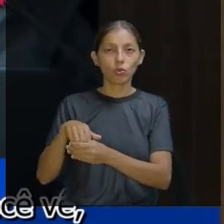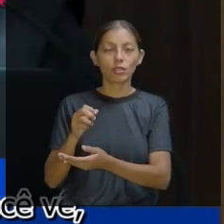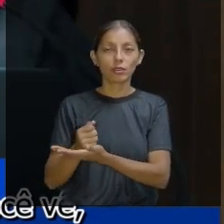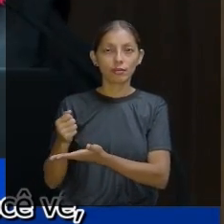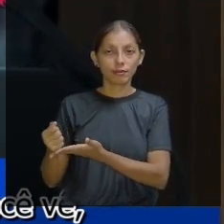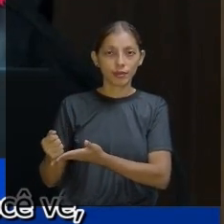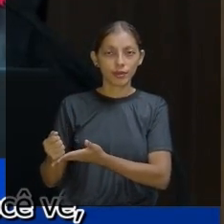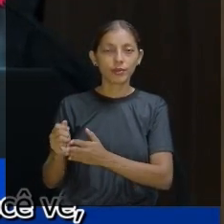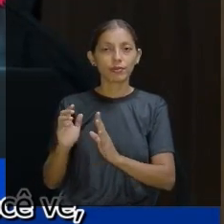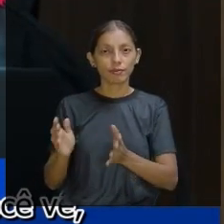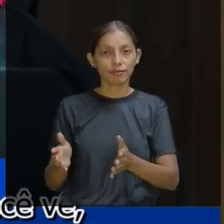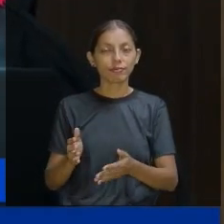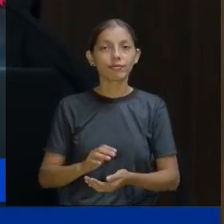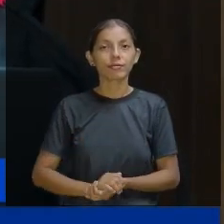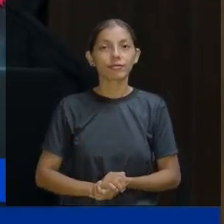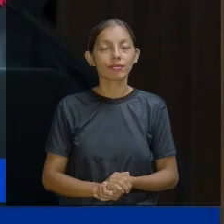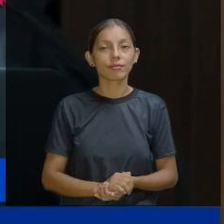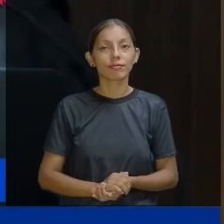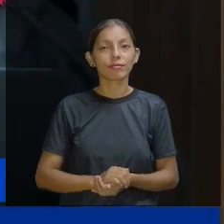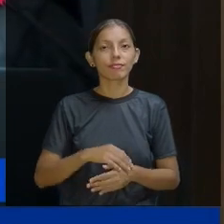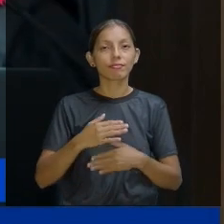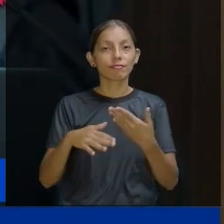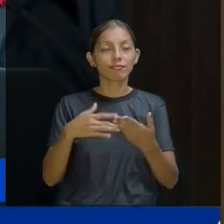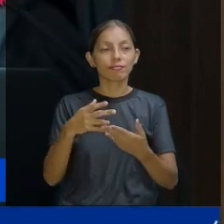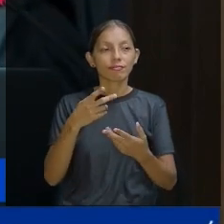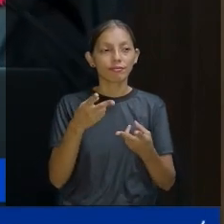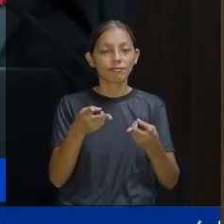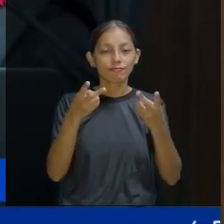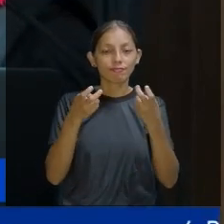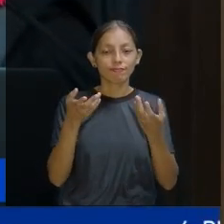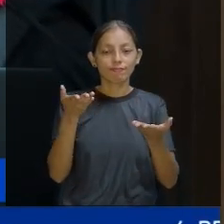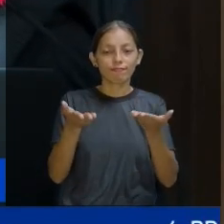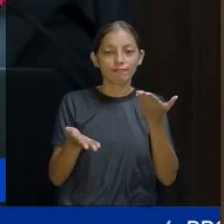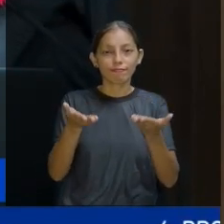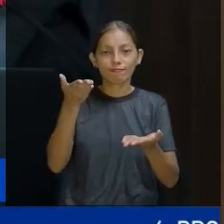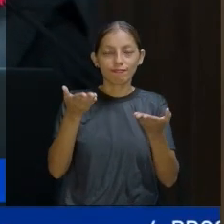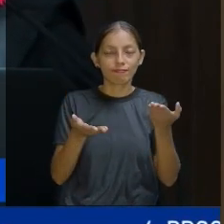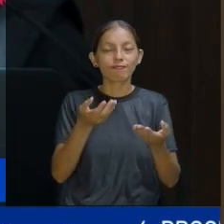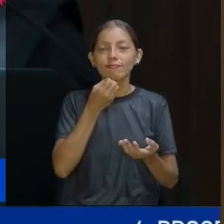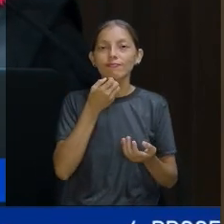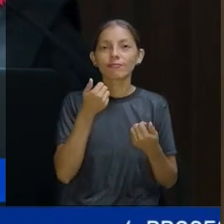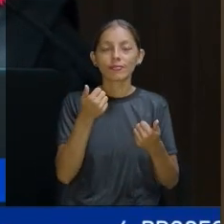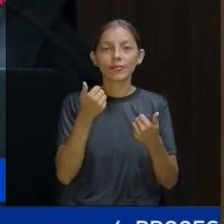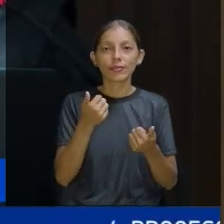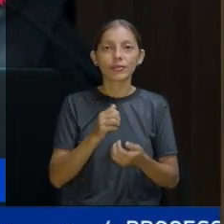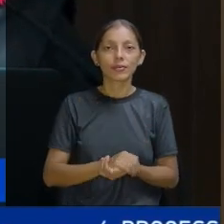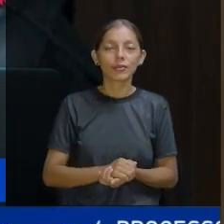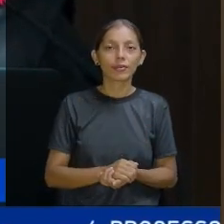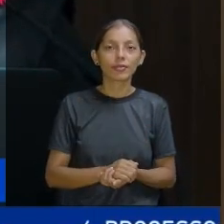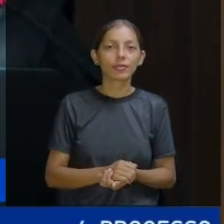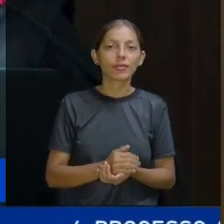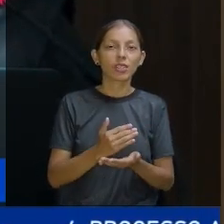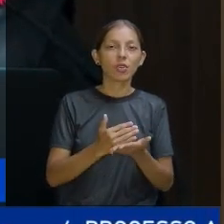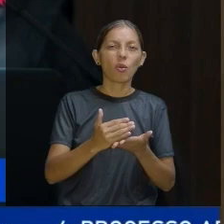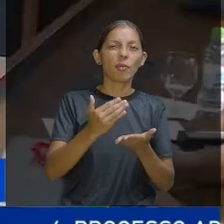de trabalho, ela é equivalente, tá certo? Como sempre foi feito aqui, fazemos desde 1992,